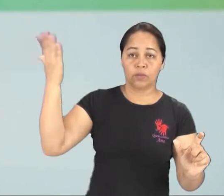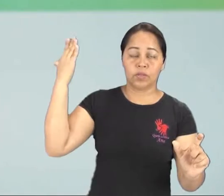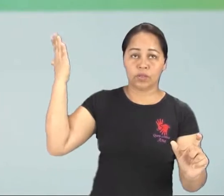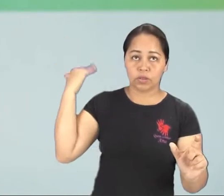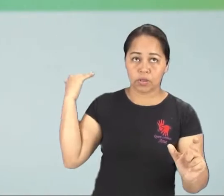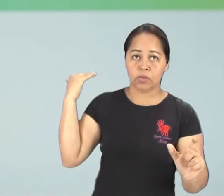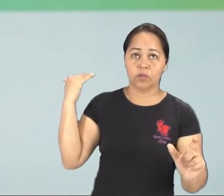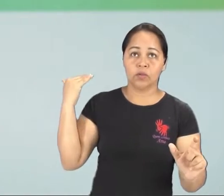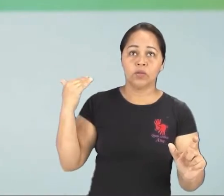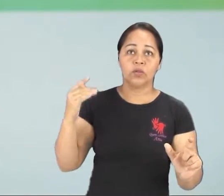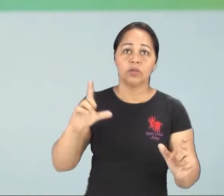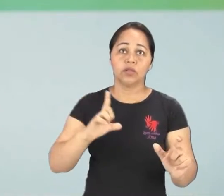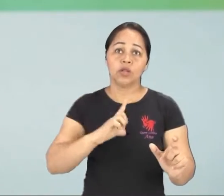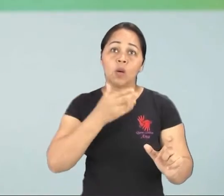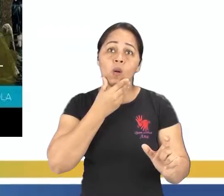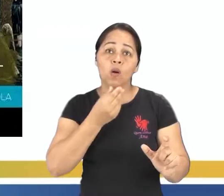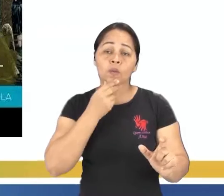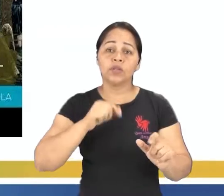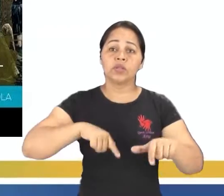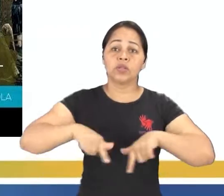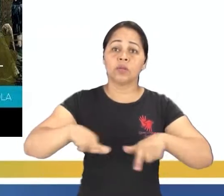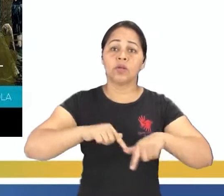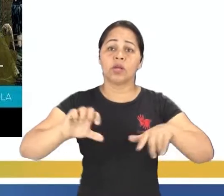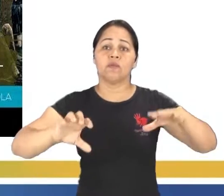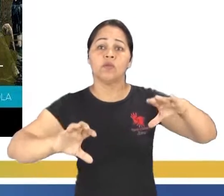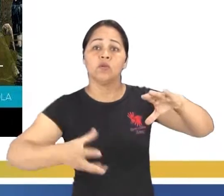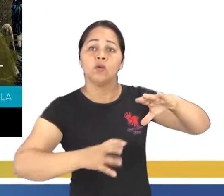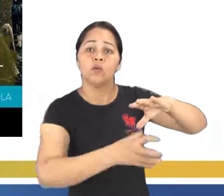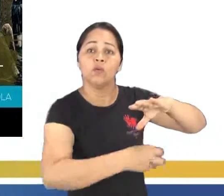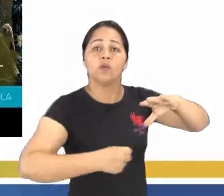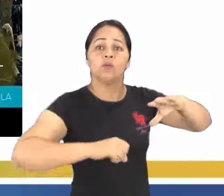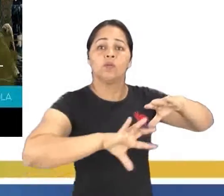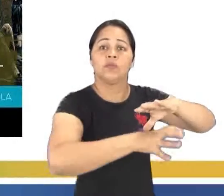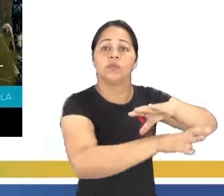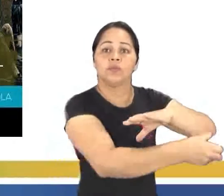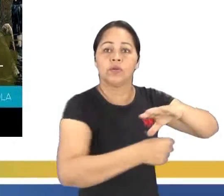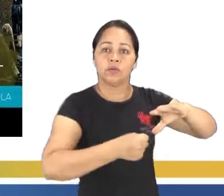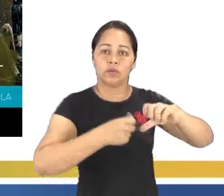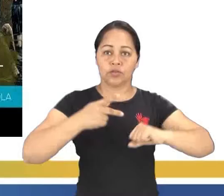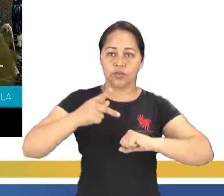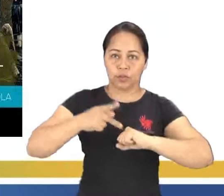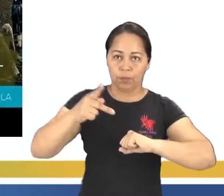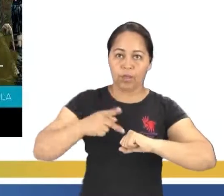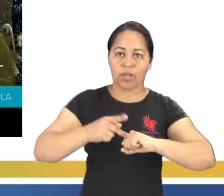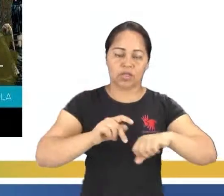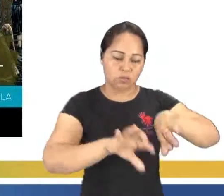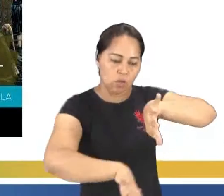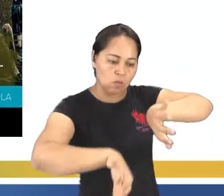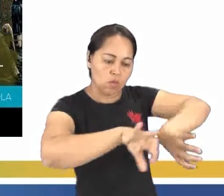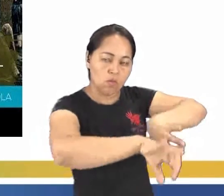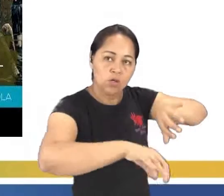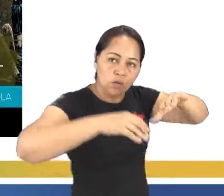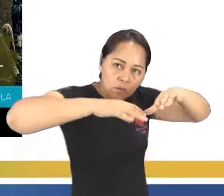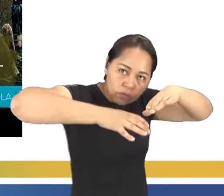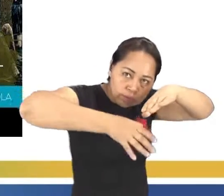a temática foi escolhida porque retratava as raízes, né, dessa